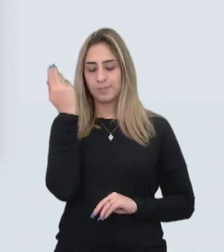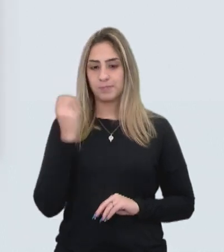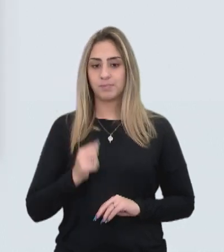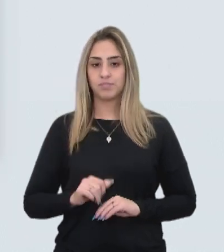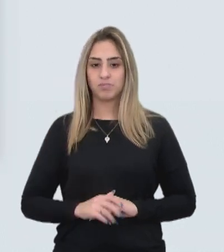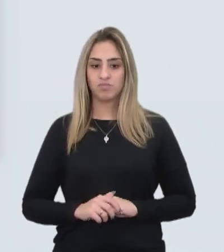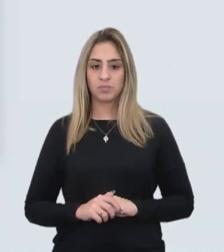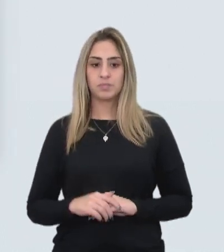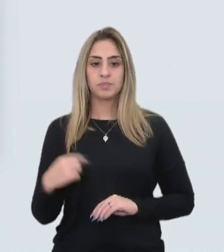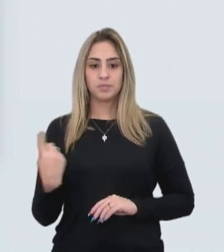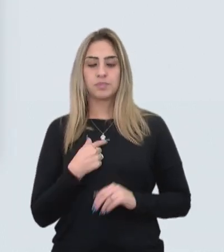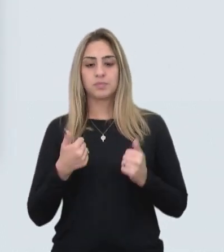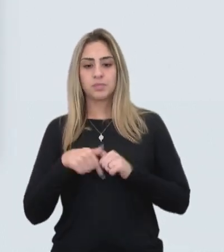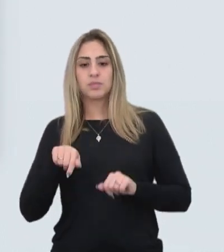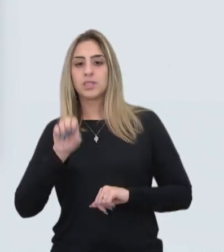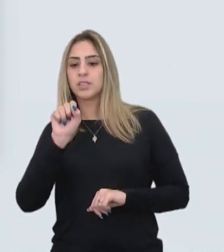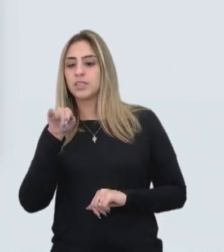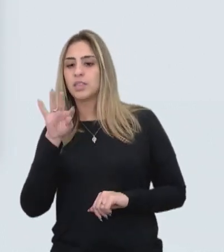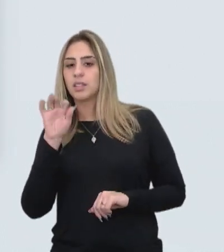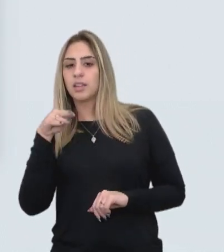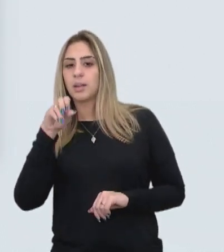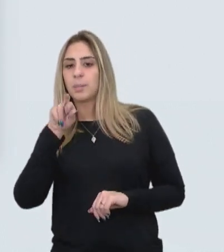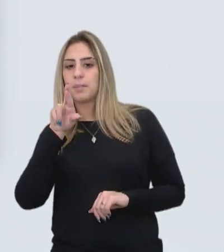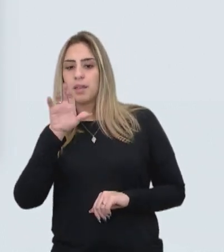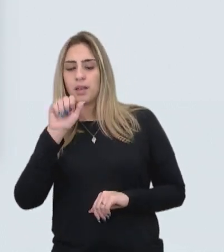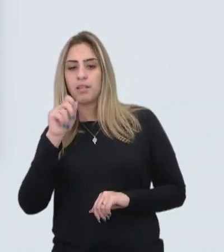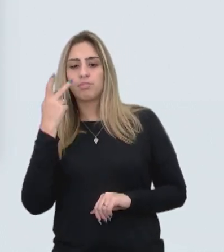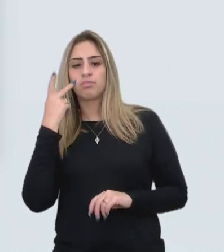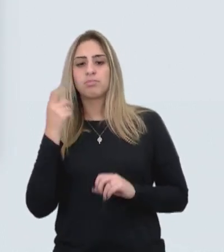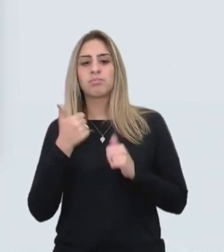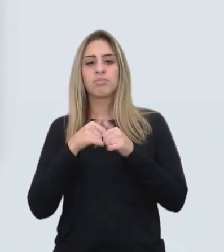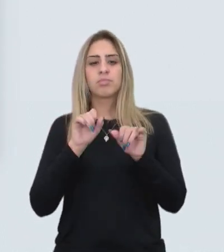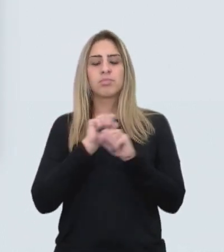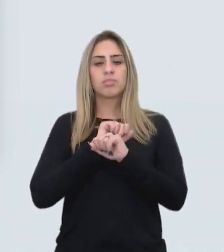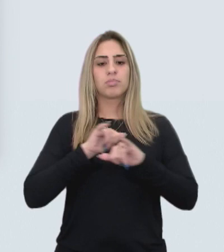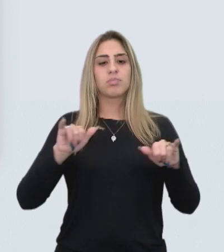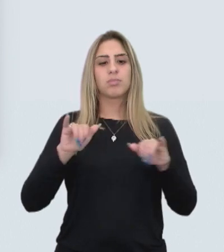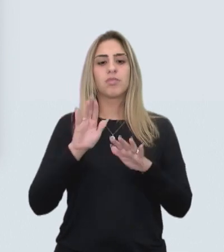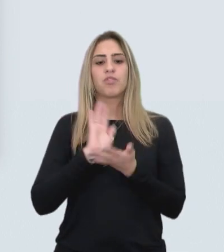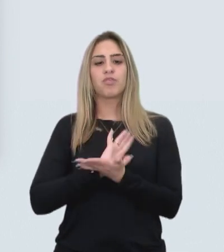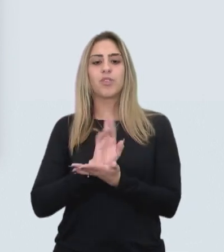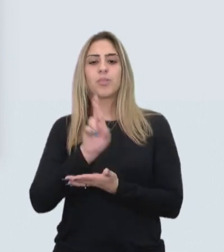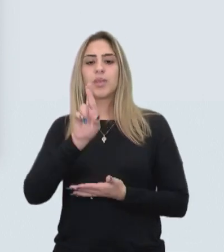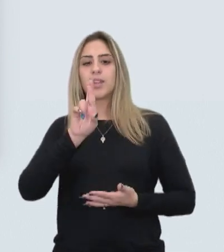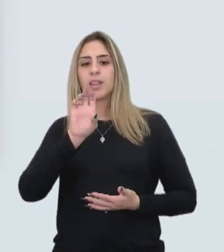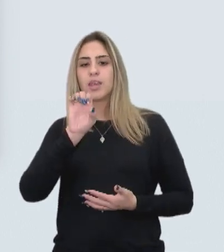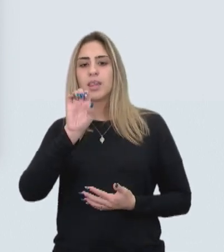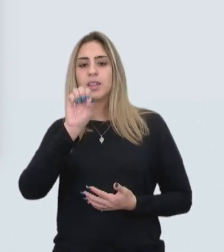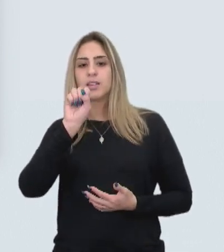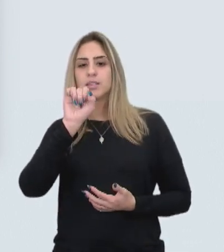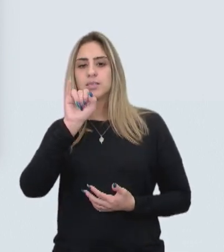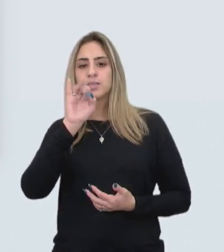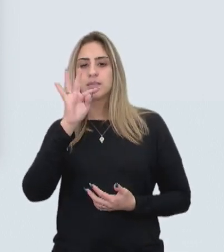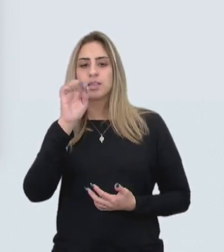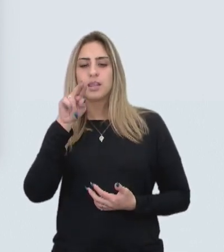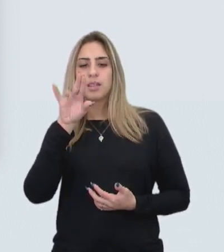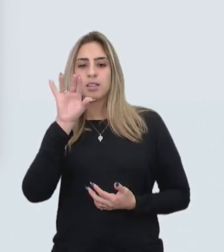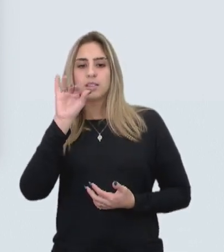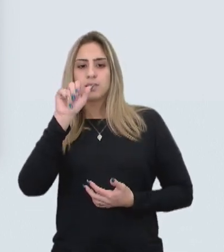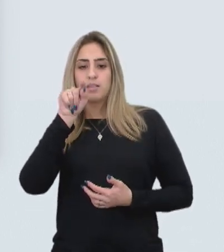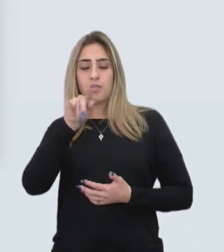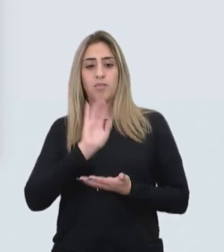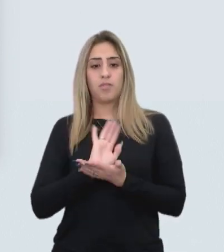Nós estamos aqui em Santa Maria, na pré-estreia mundial do filme Resistência. Né? O filme ele foi